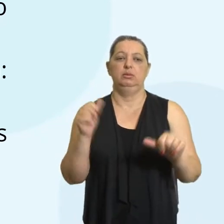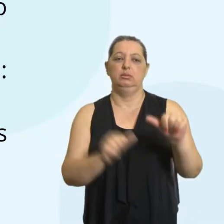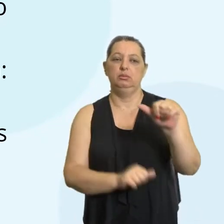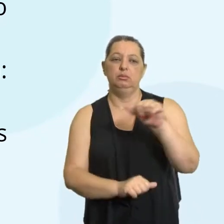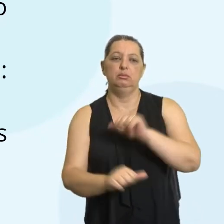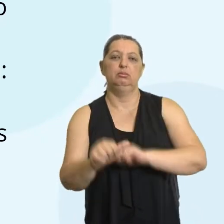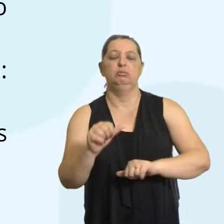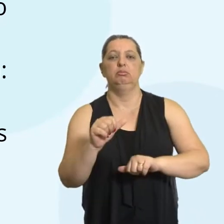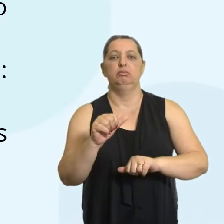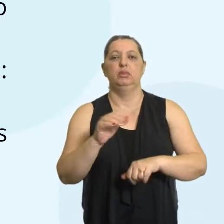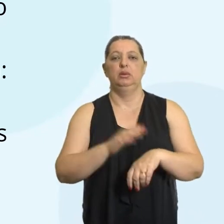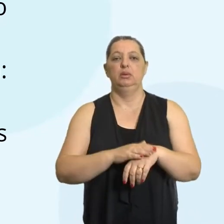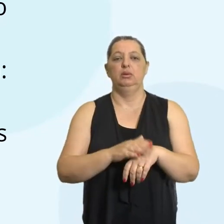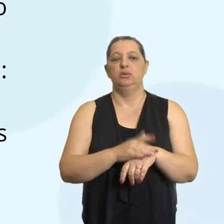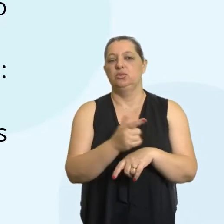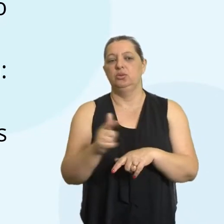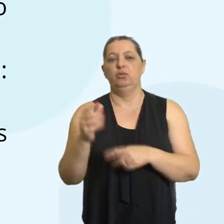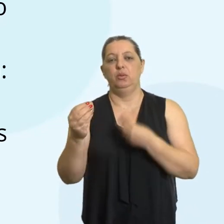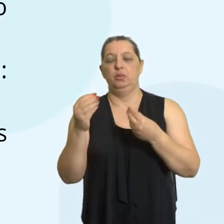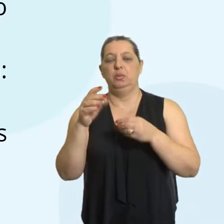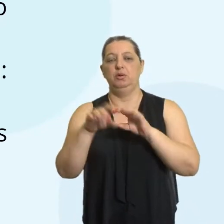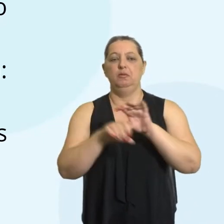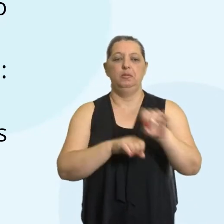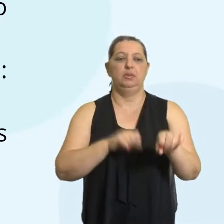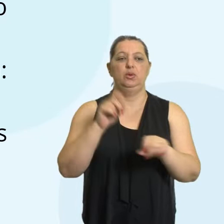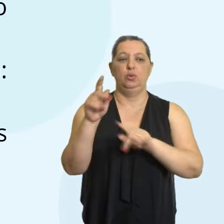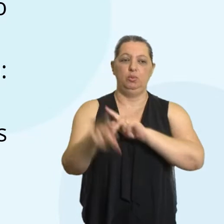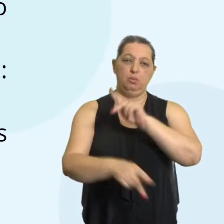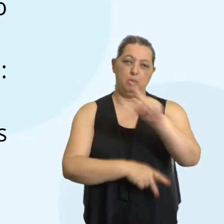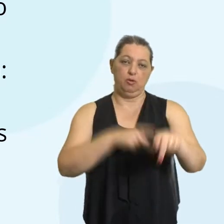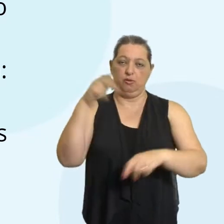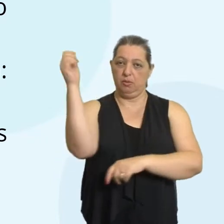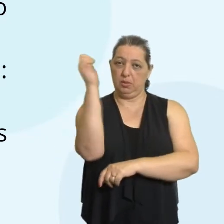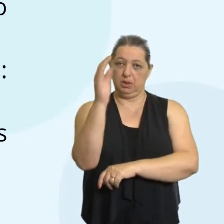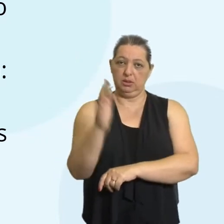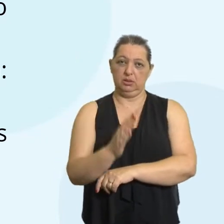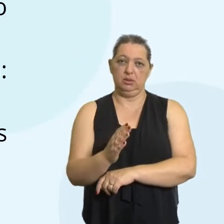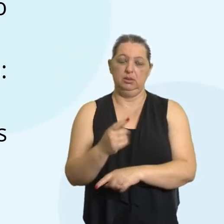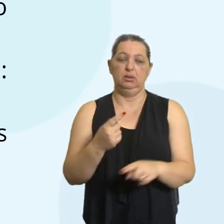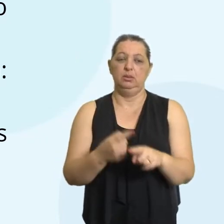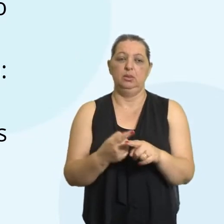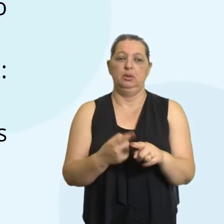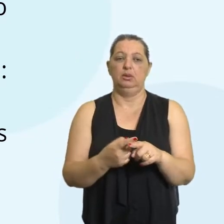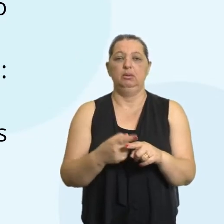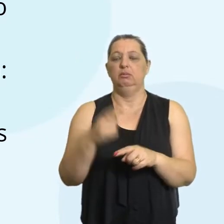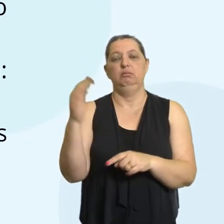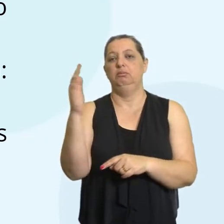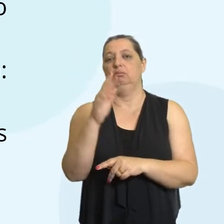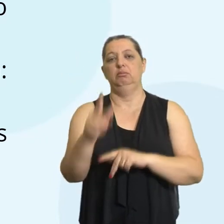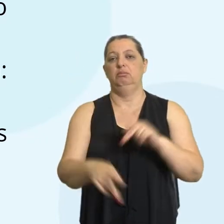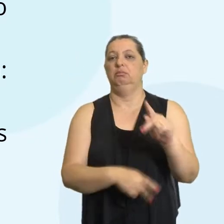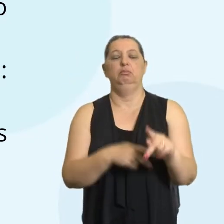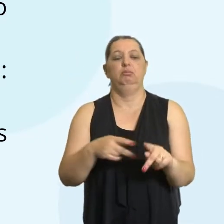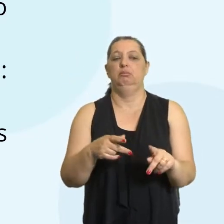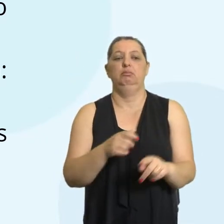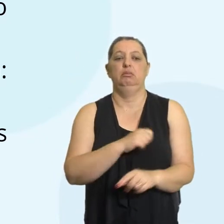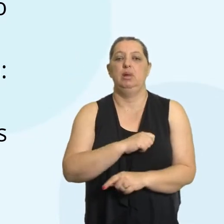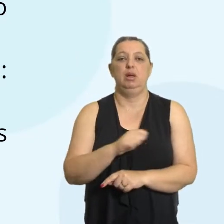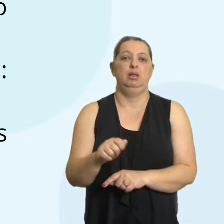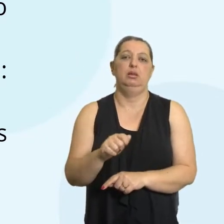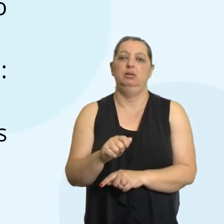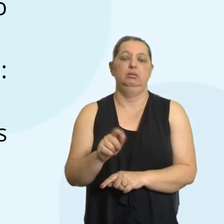e a gente vai tentar entender aí nessa ressignificação que o povo brasileiro não é europeu não na sua totalidade